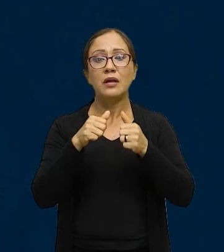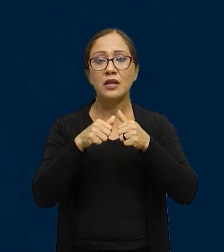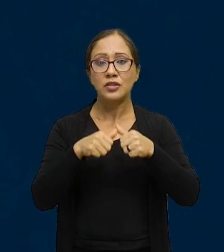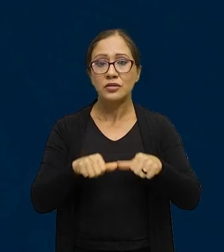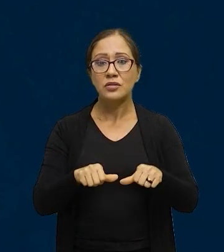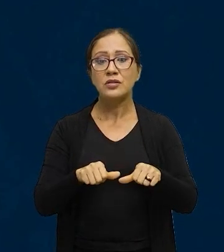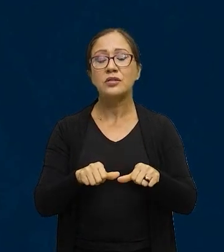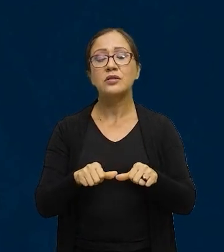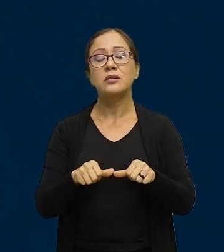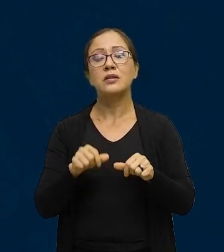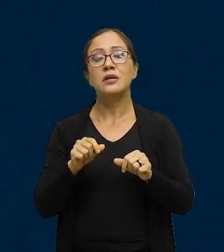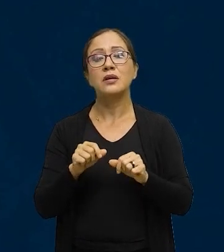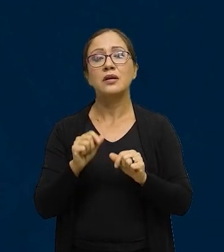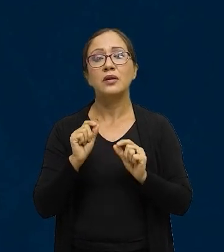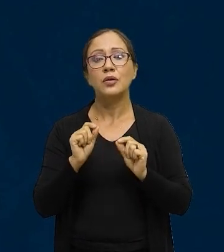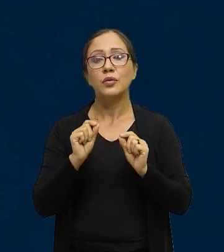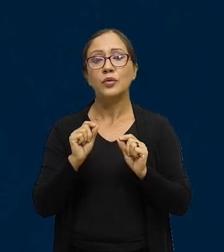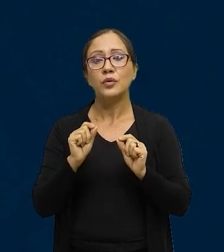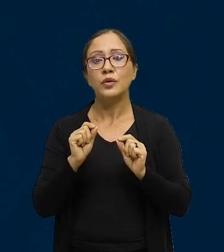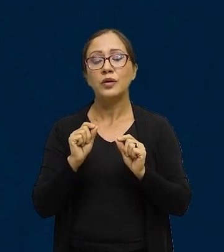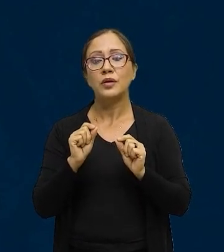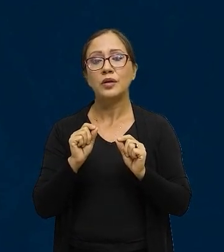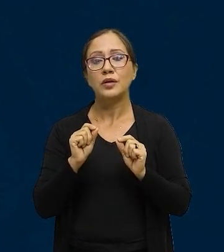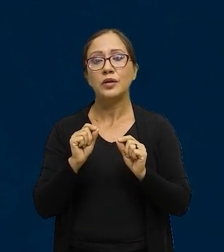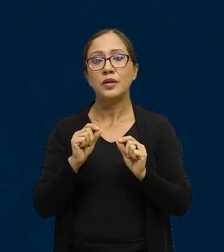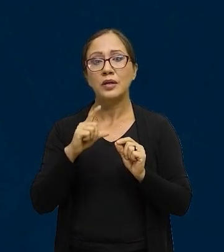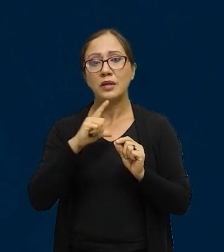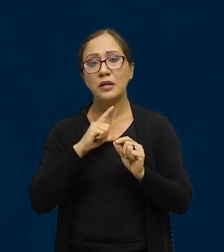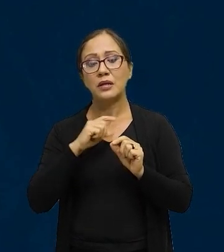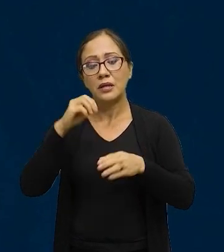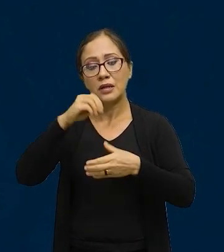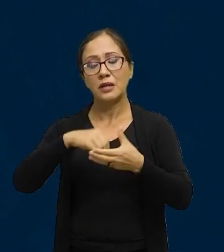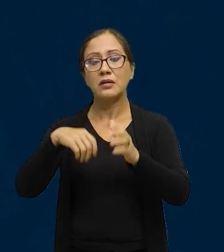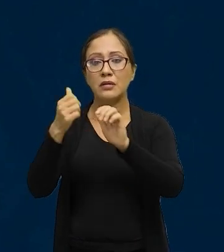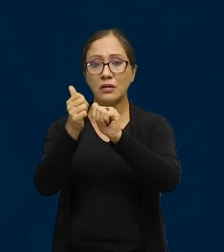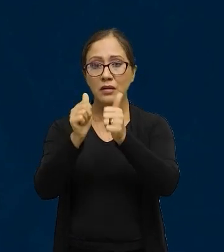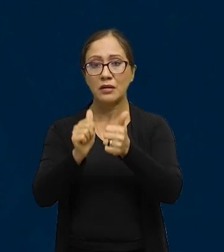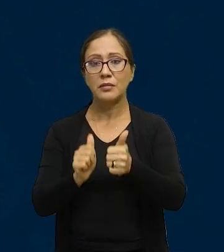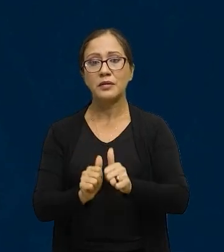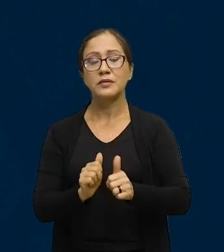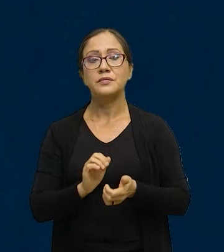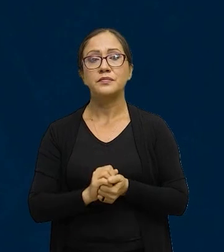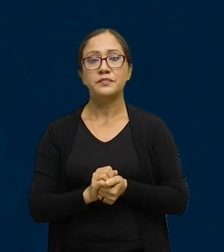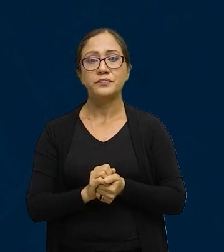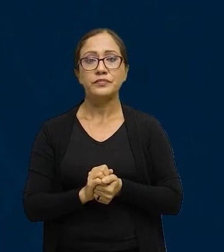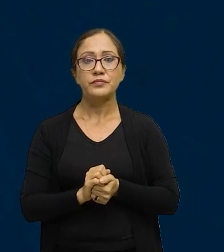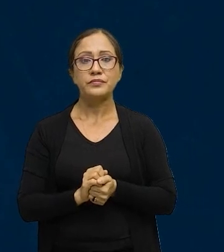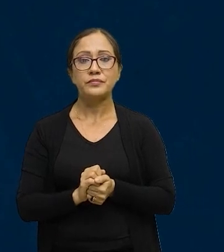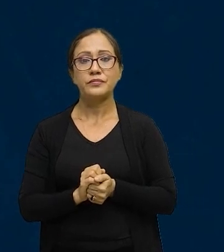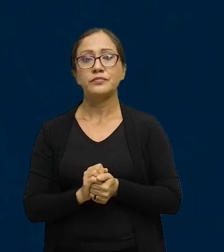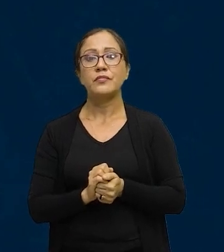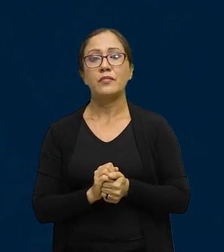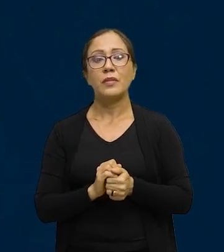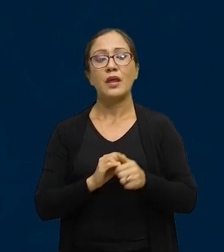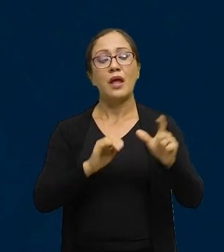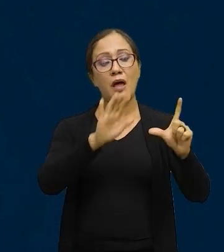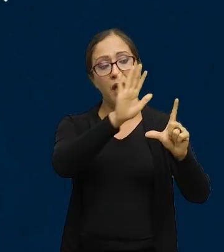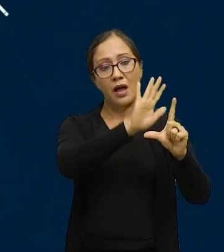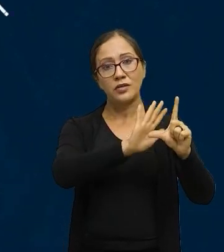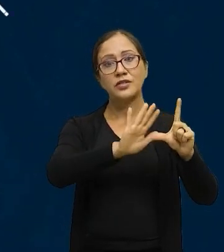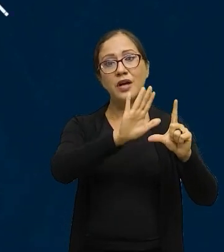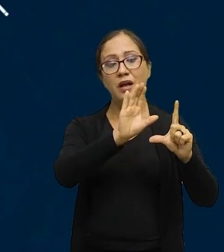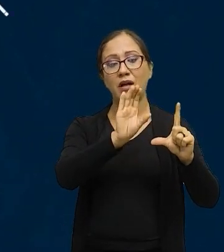marcada com o que está na imagem. Agora temos a charge.